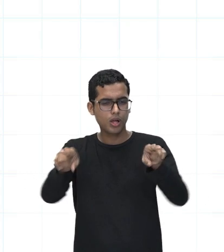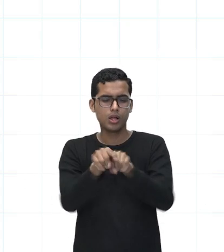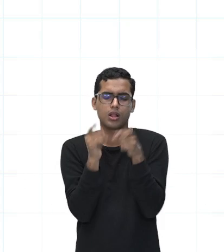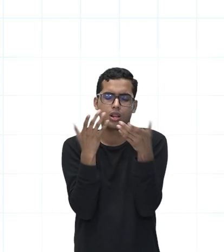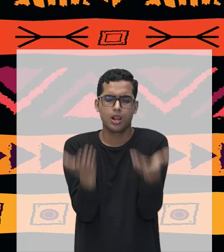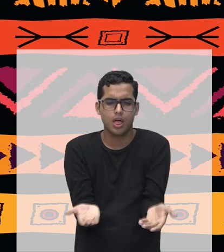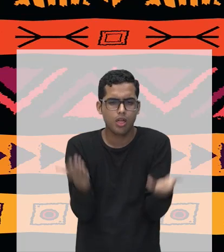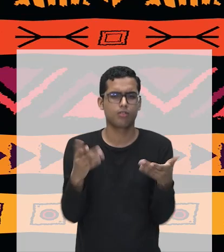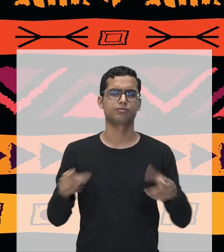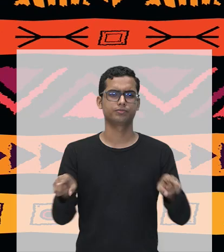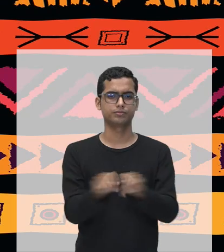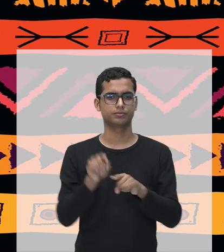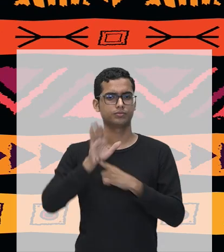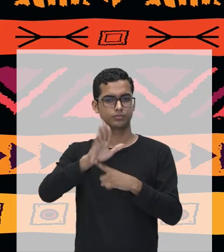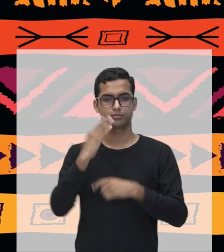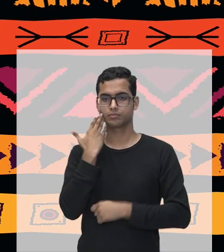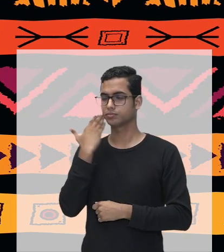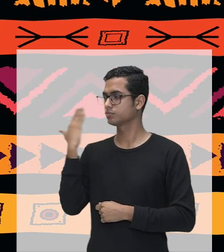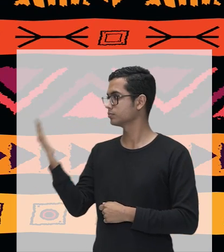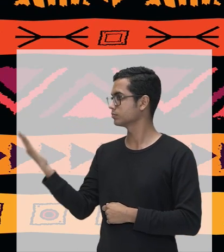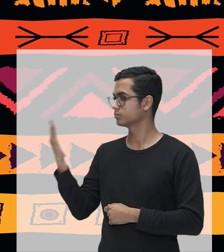Aí vou mostrar para vocês